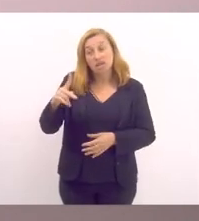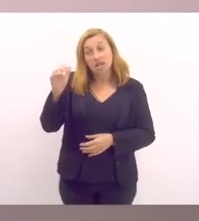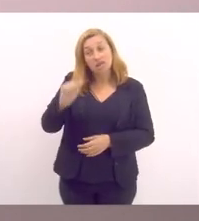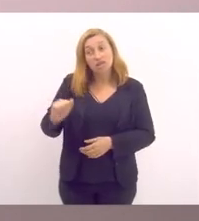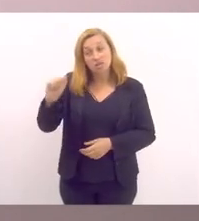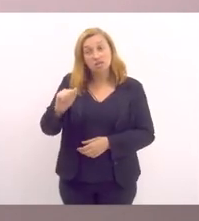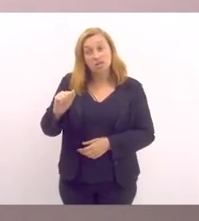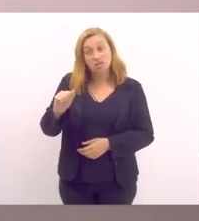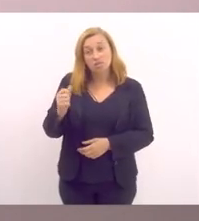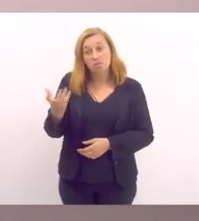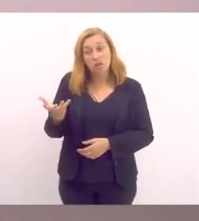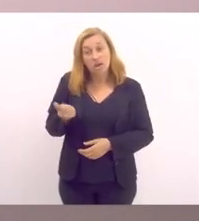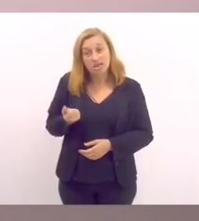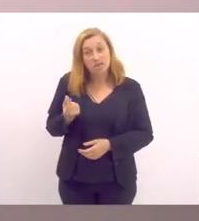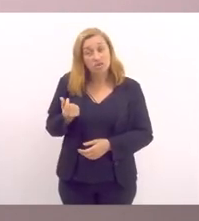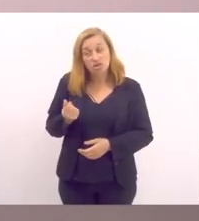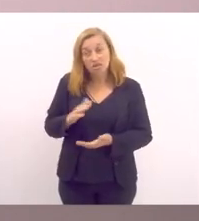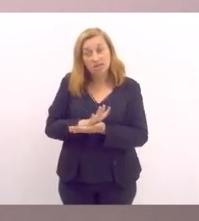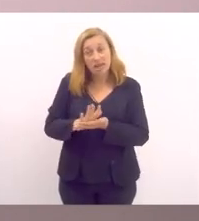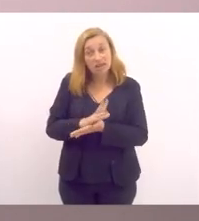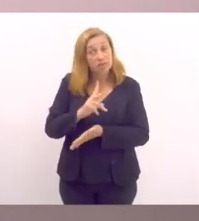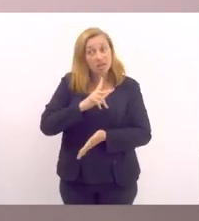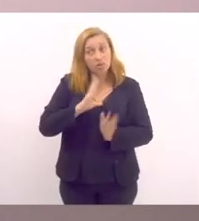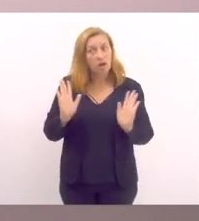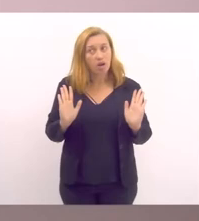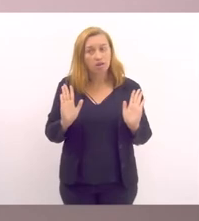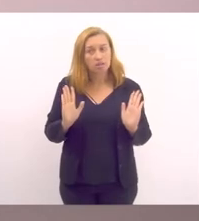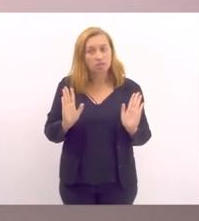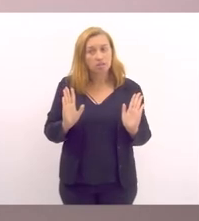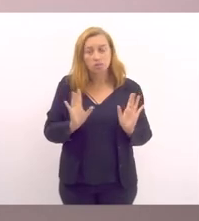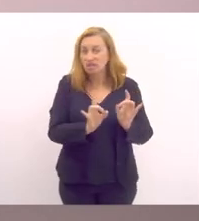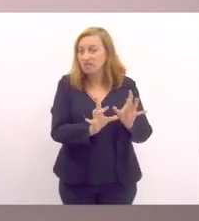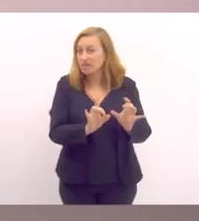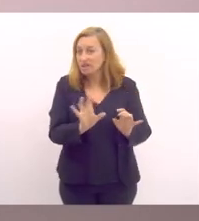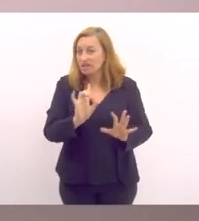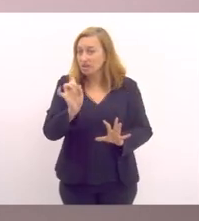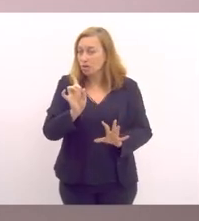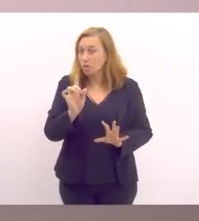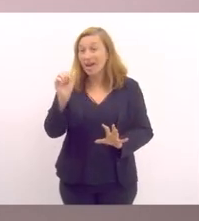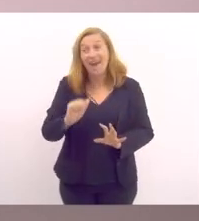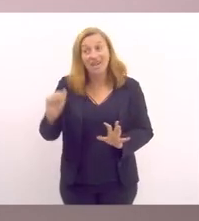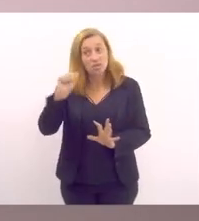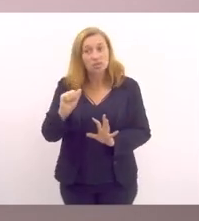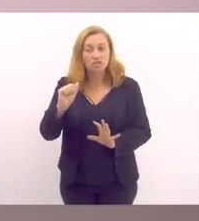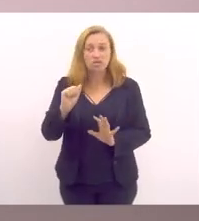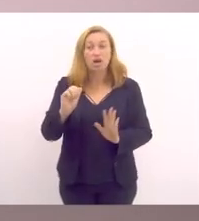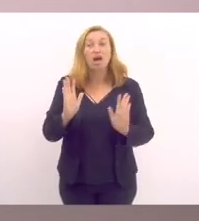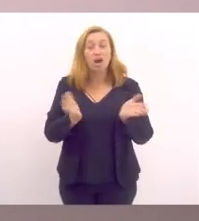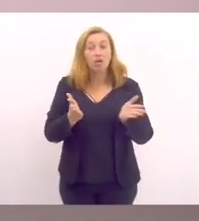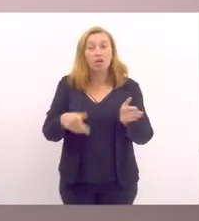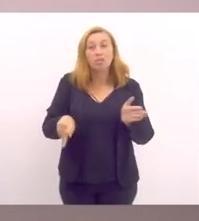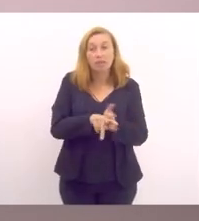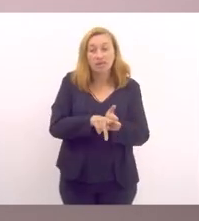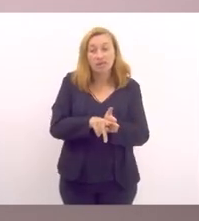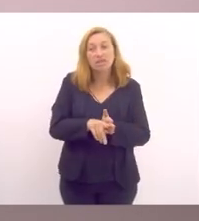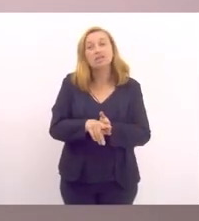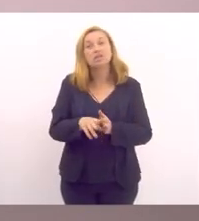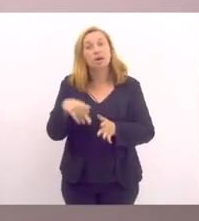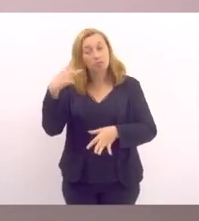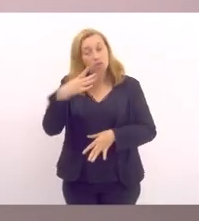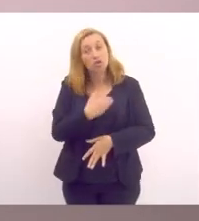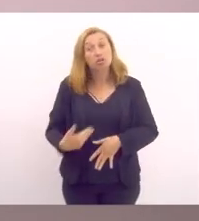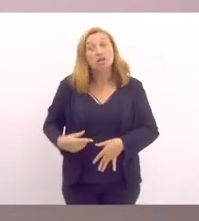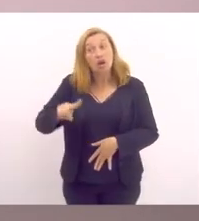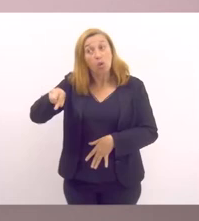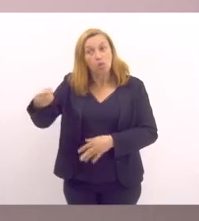fins lucrativos, é absolutamente privada, não no sentido comercial, porque não é isso, é a associação. Agora, faz parte da política pública, isso é uma outra